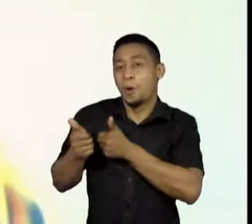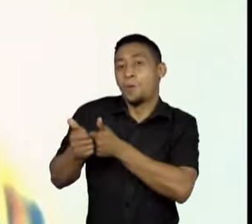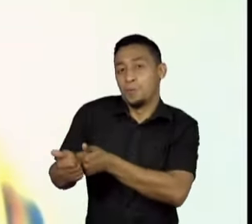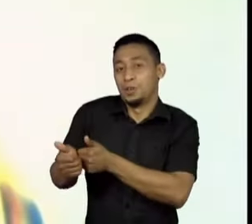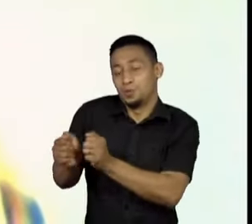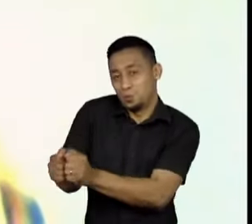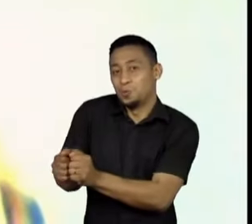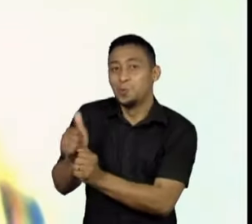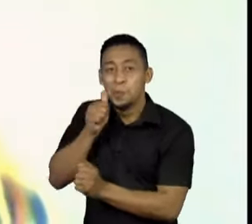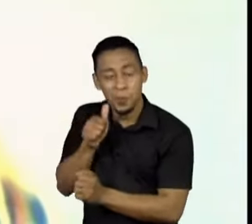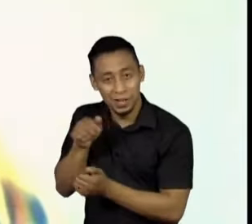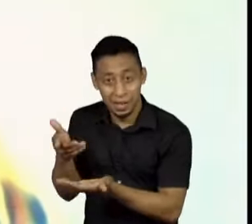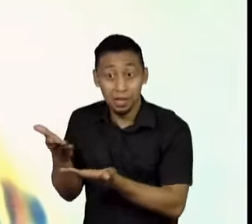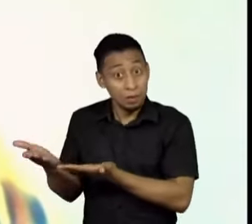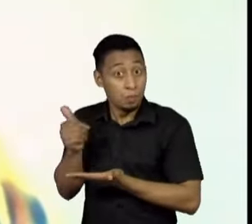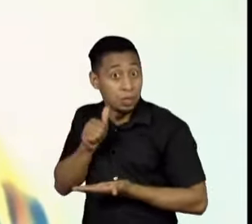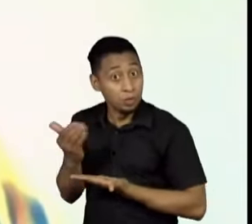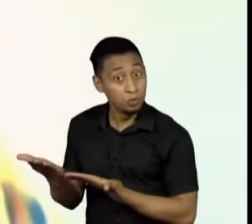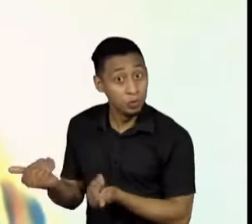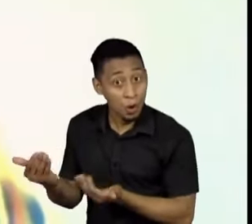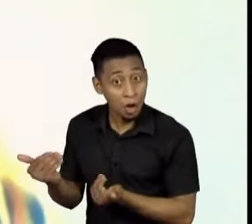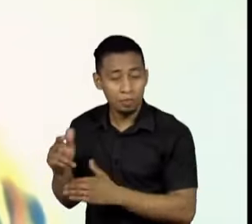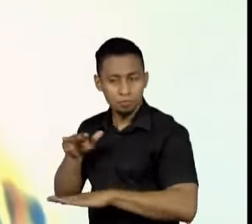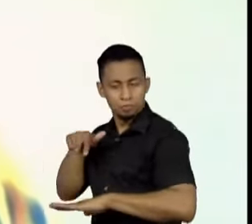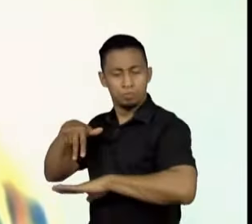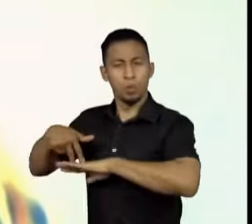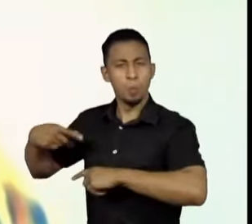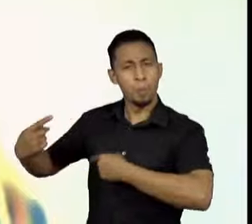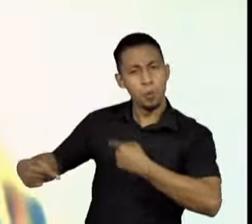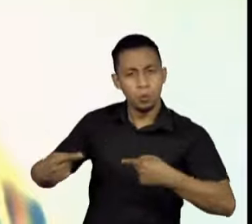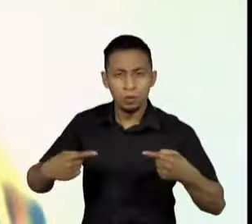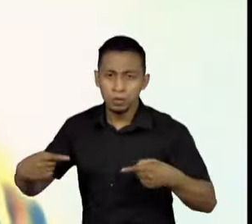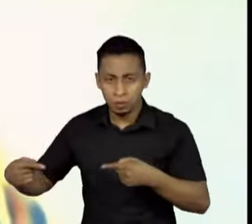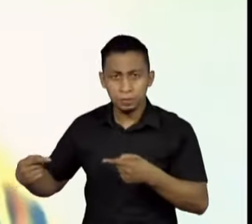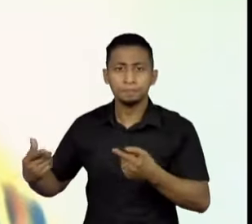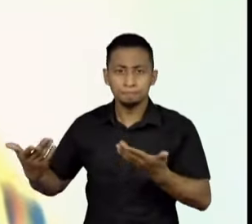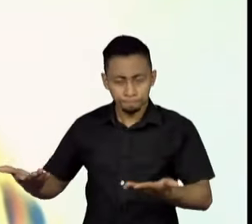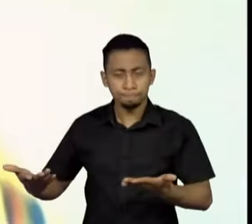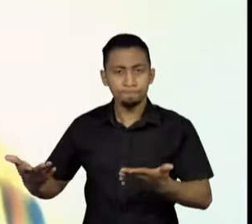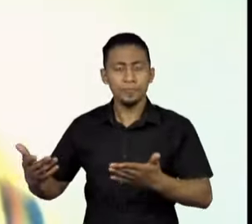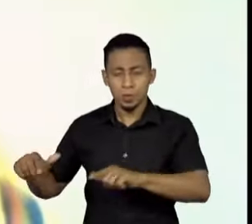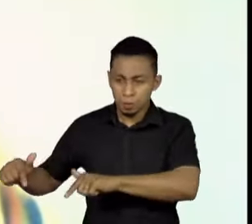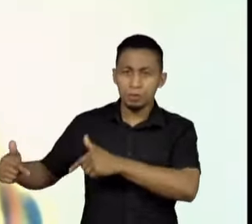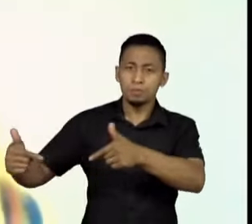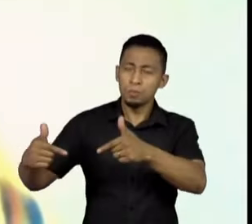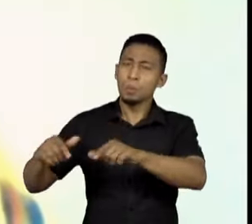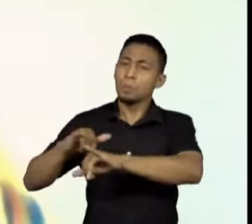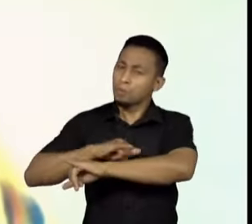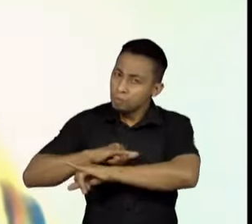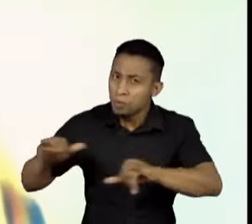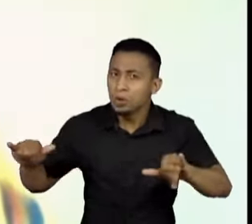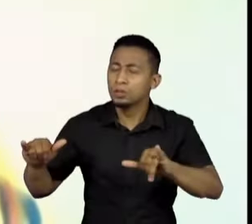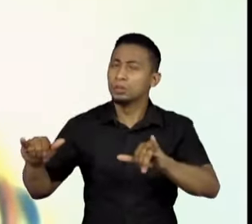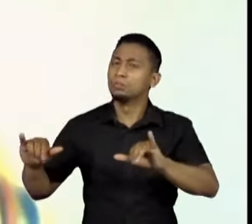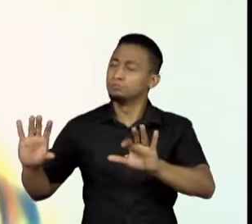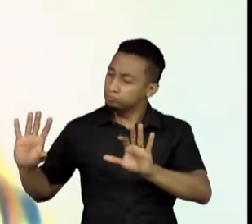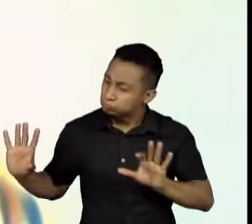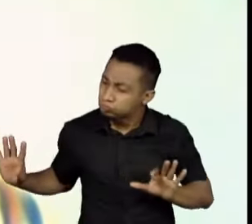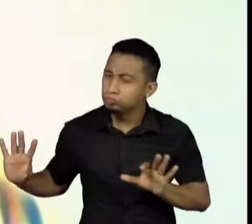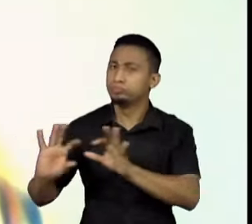Mulheres jovens que estão na política, eu estou falando também numa política partidária, numa